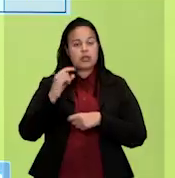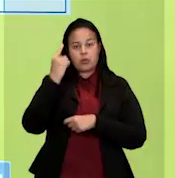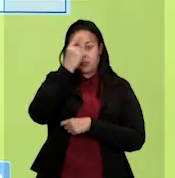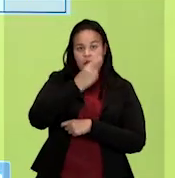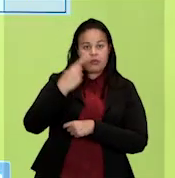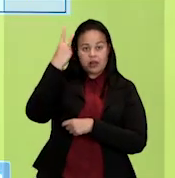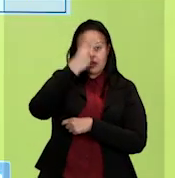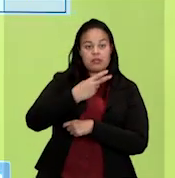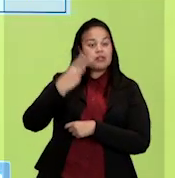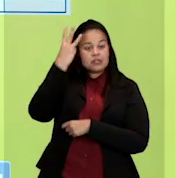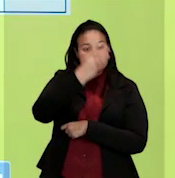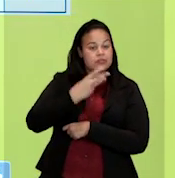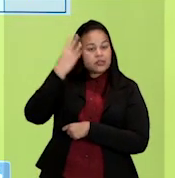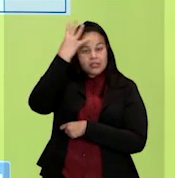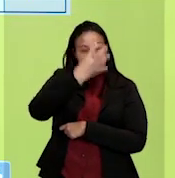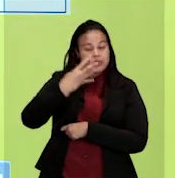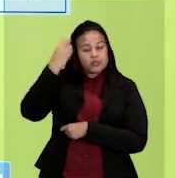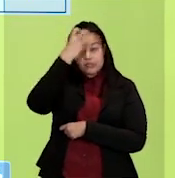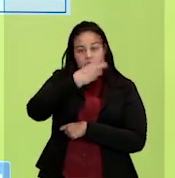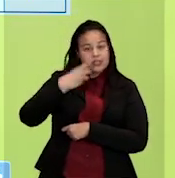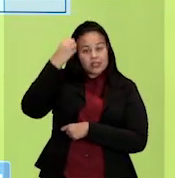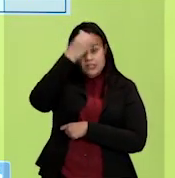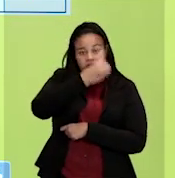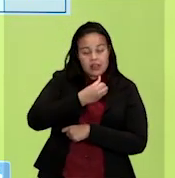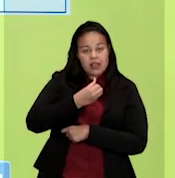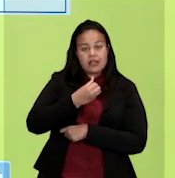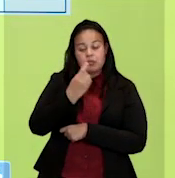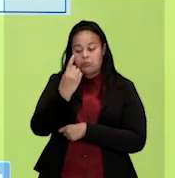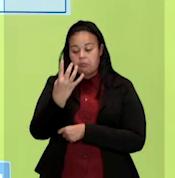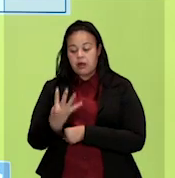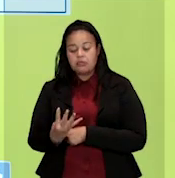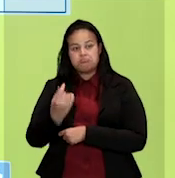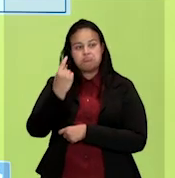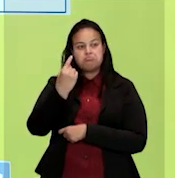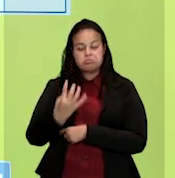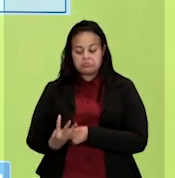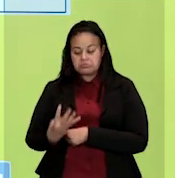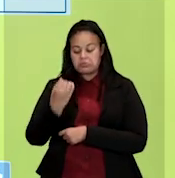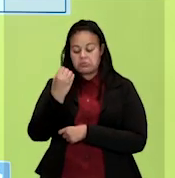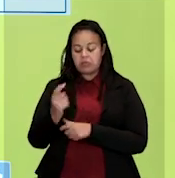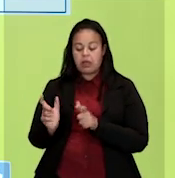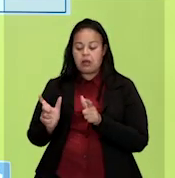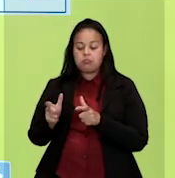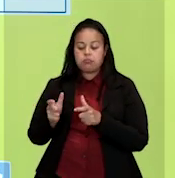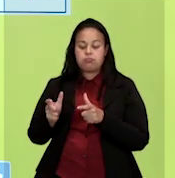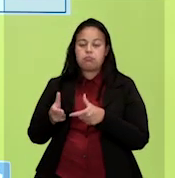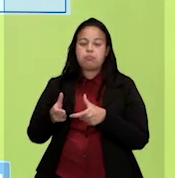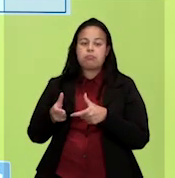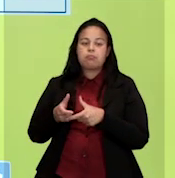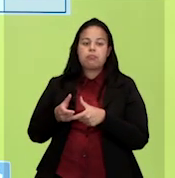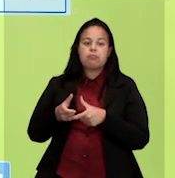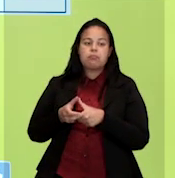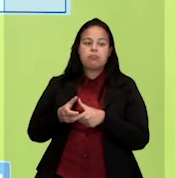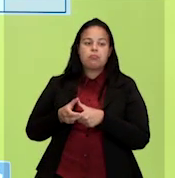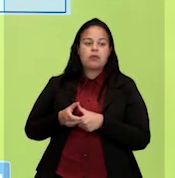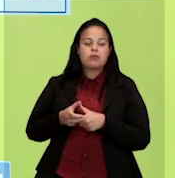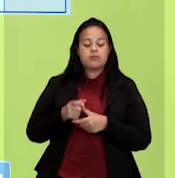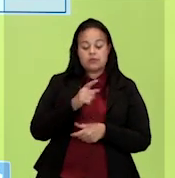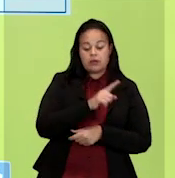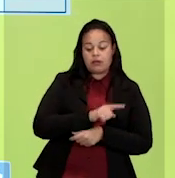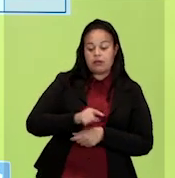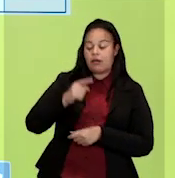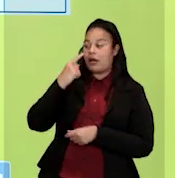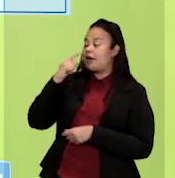passa, ela vai caindo 1/4 da sua população. Então, aqui, ó, observe. Cai 1/4, cai 1/4,